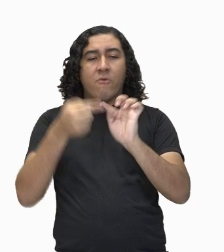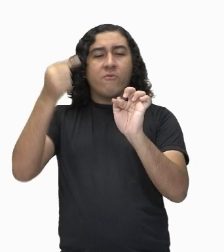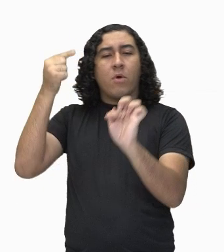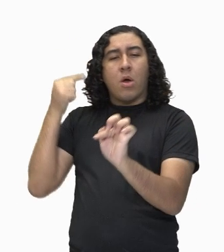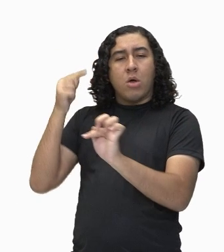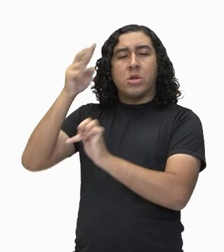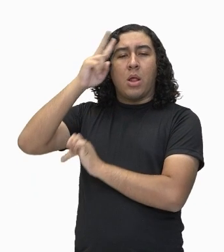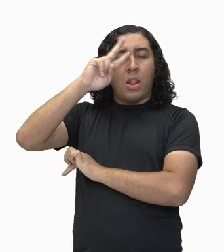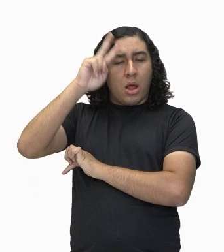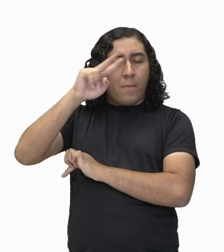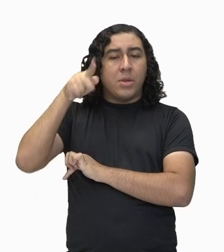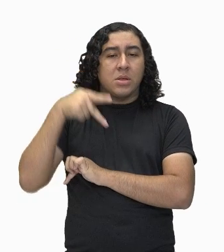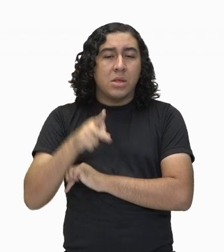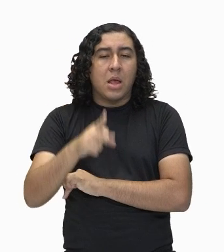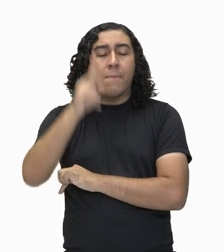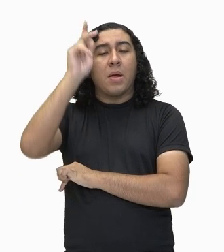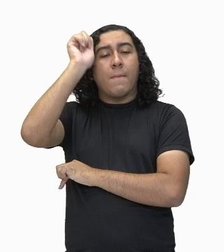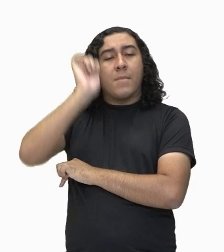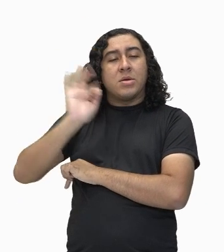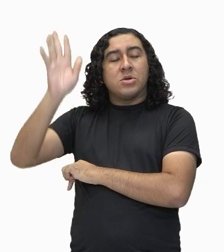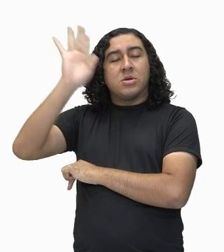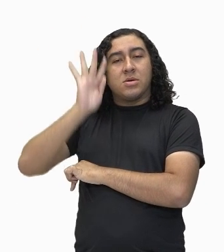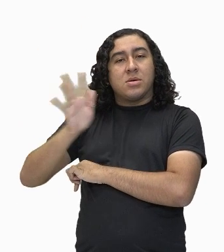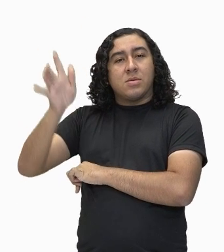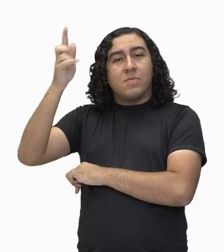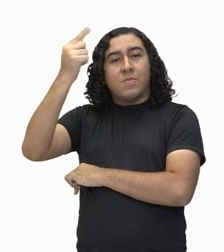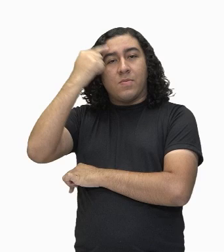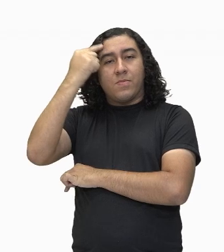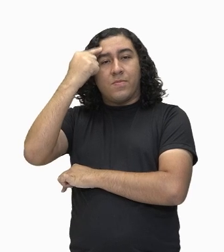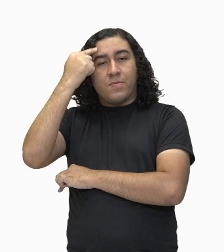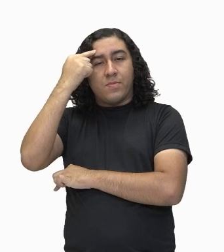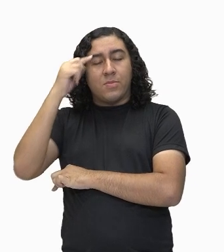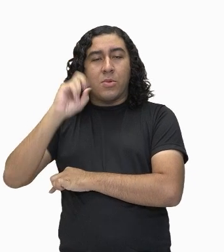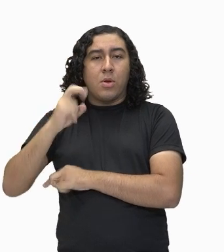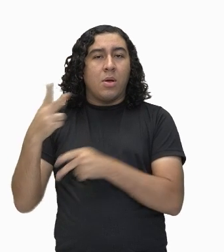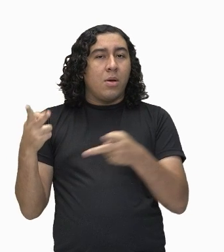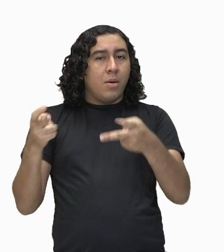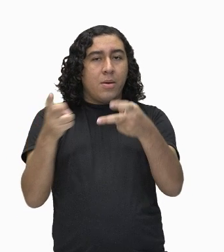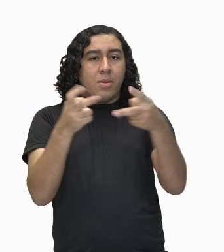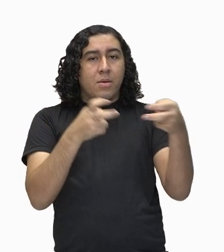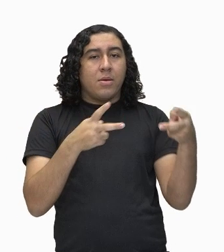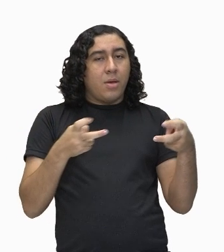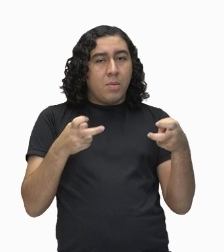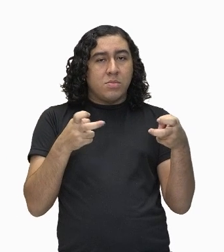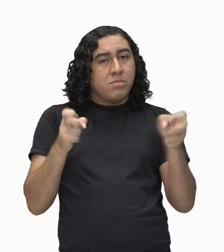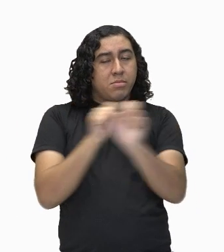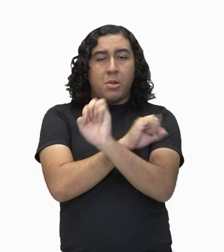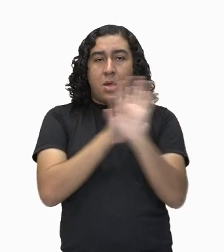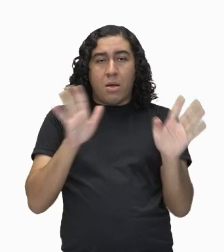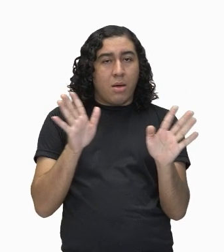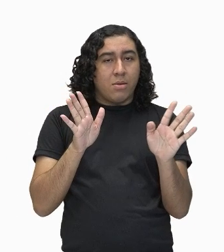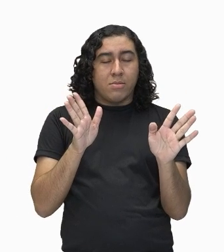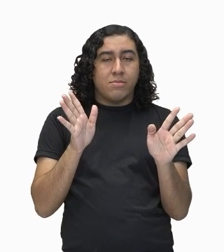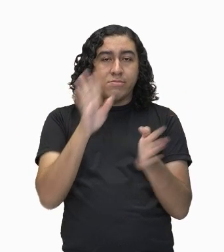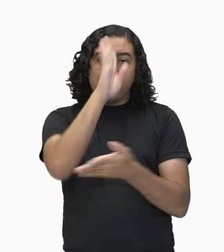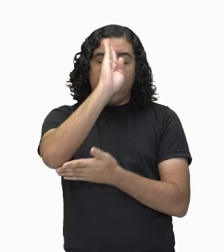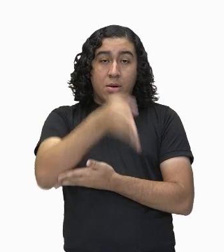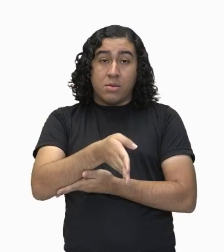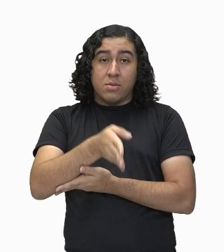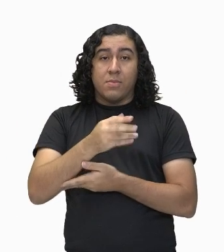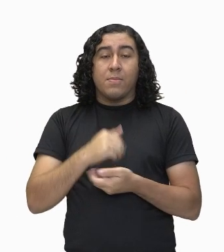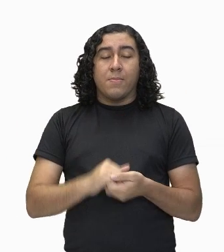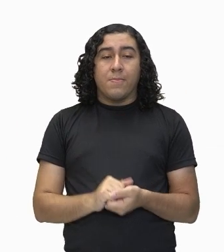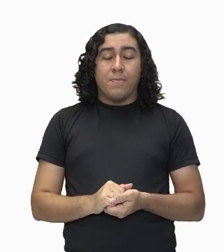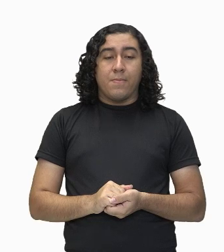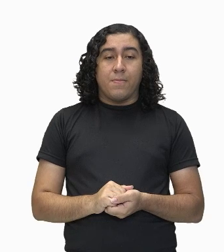ela sempre imagina, pensa ou percebe alguma coisa. Então, nessa imagem